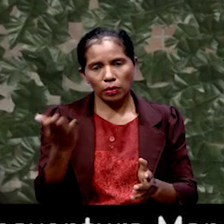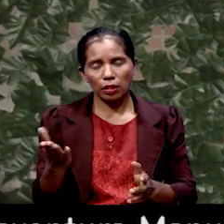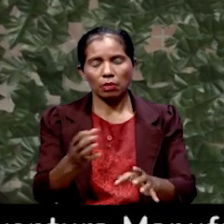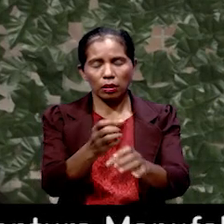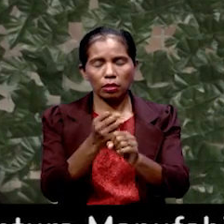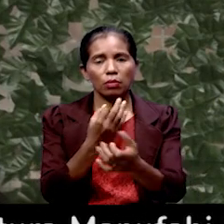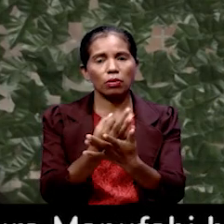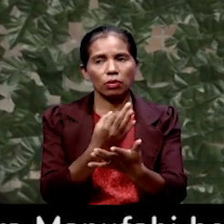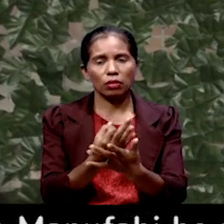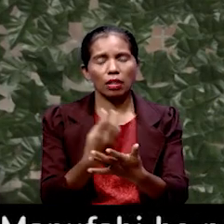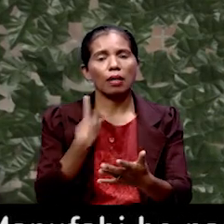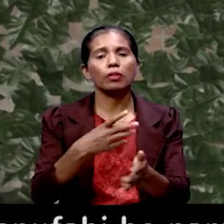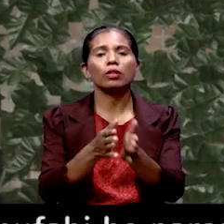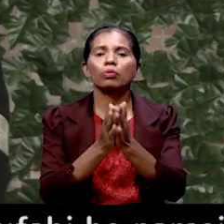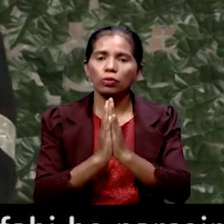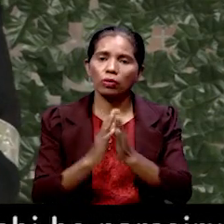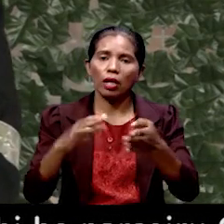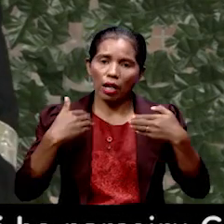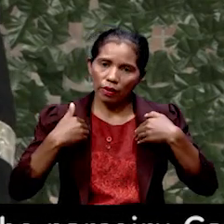iha cartão vacina ninguém lá.